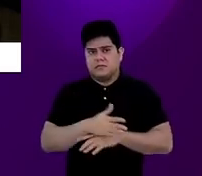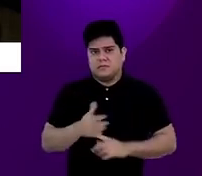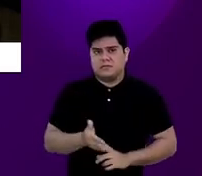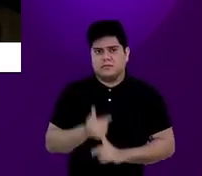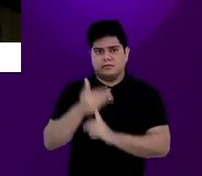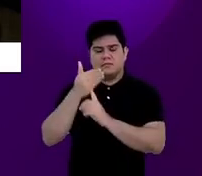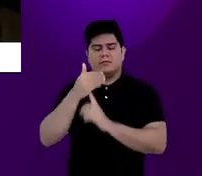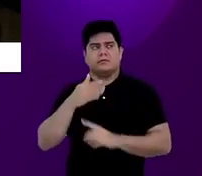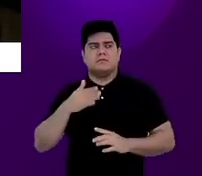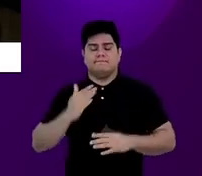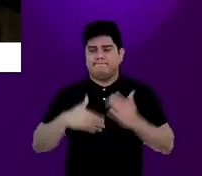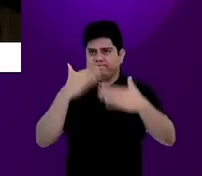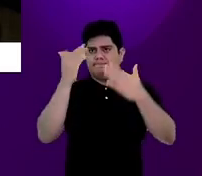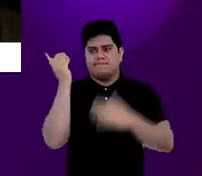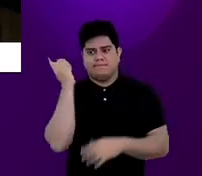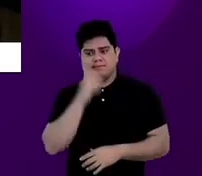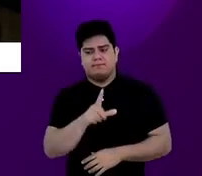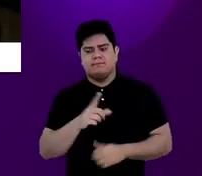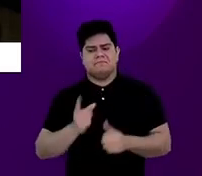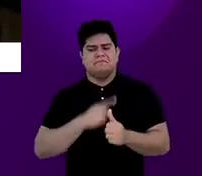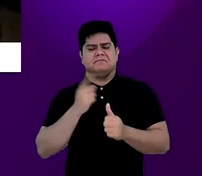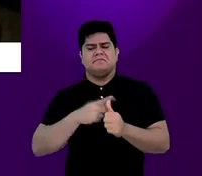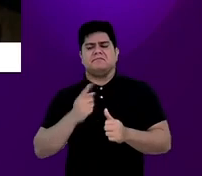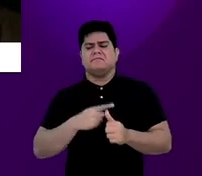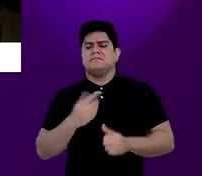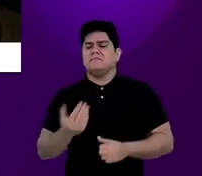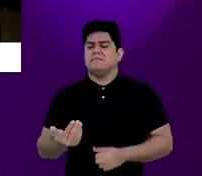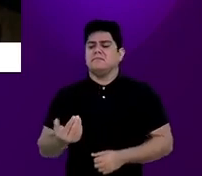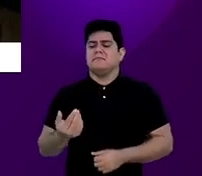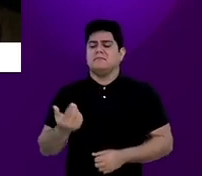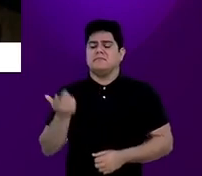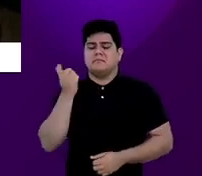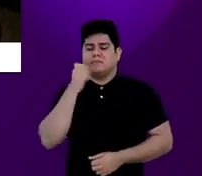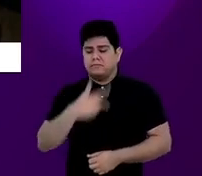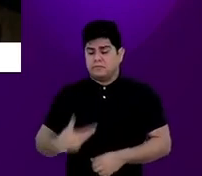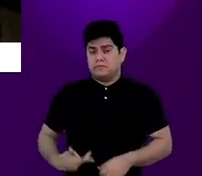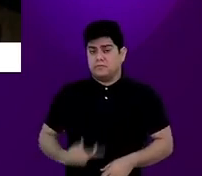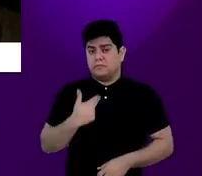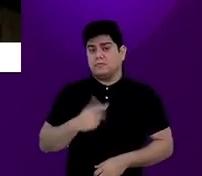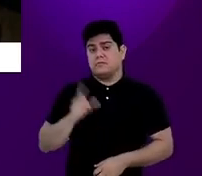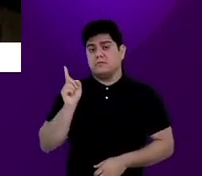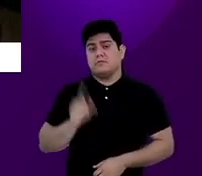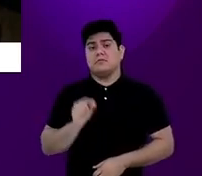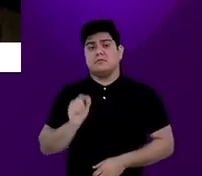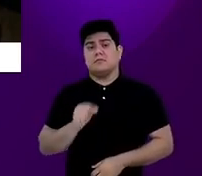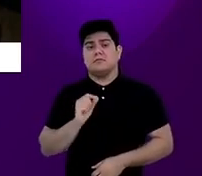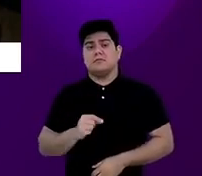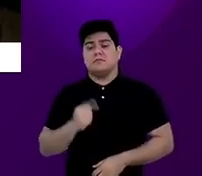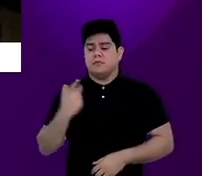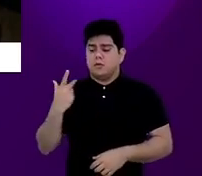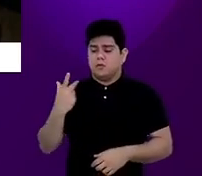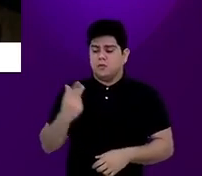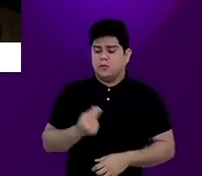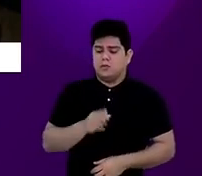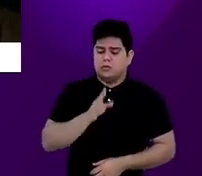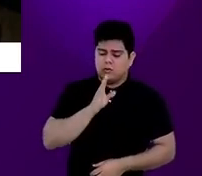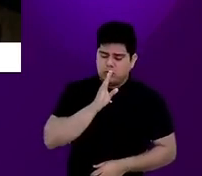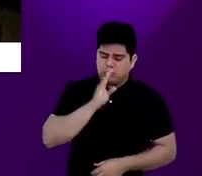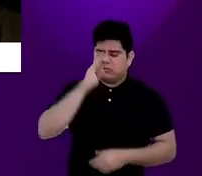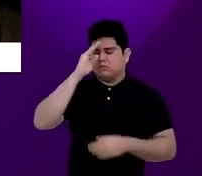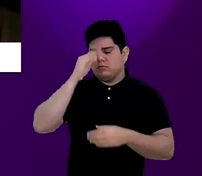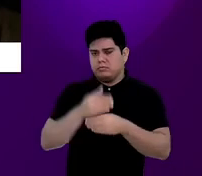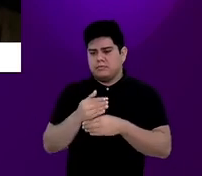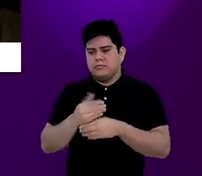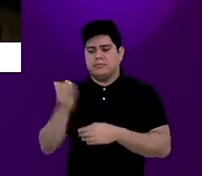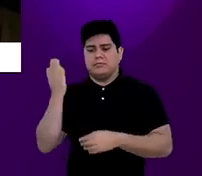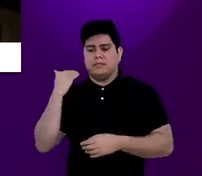primeiro grande avanço tecnológico para a parte cirúrgica foi a anestesia, né? Antigamente a gente fazia cirurgias dessa